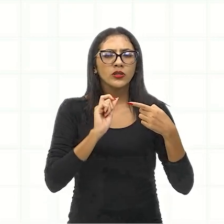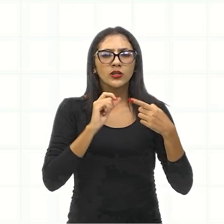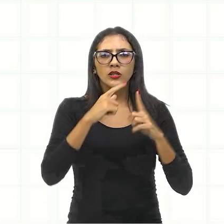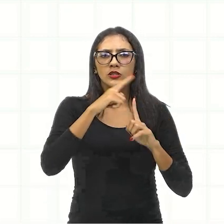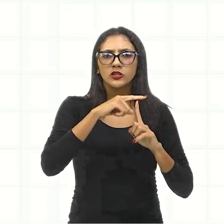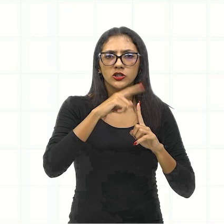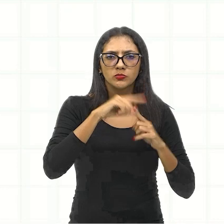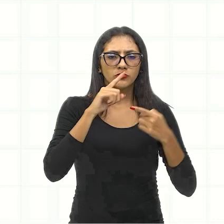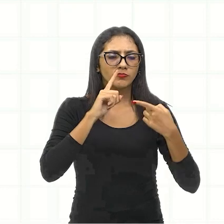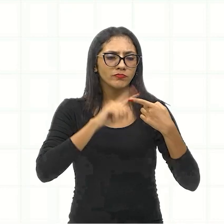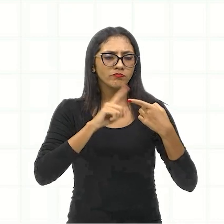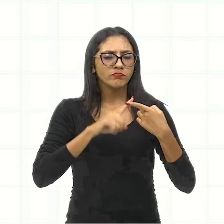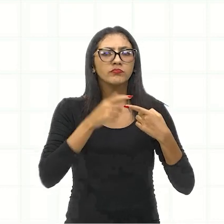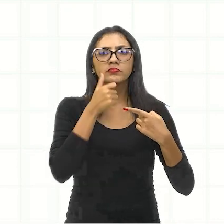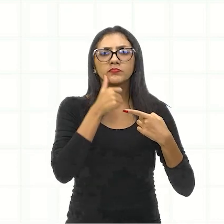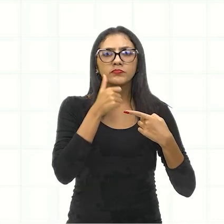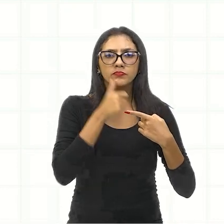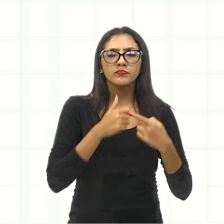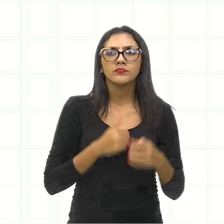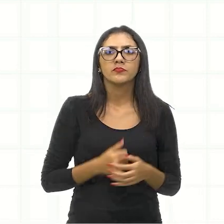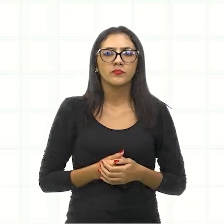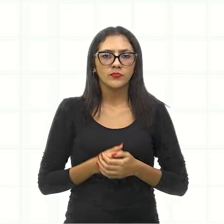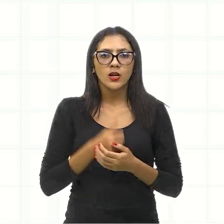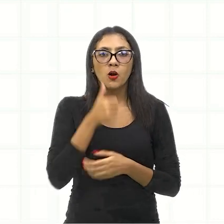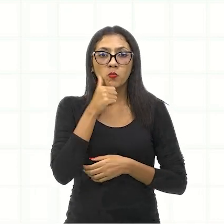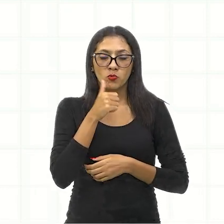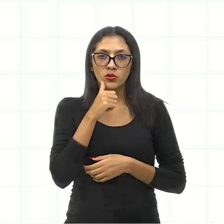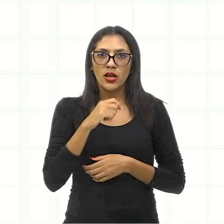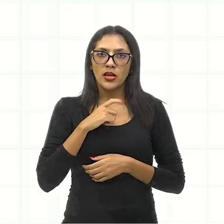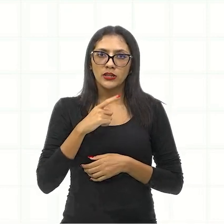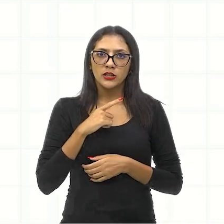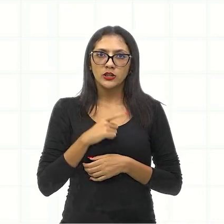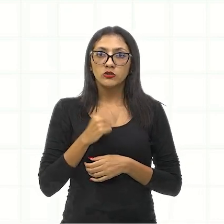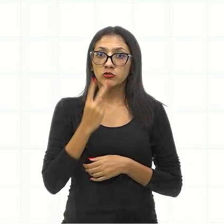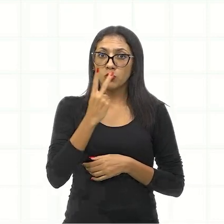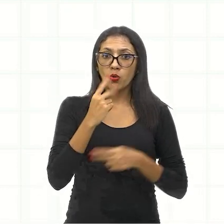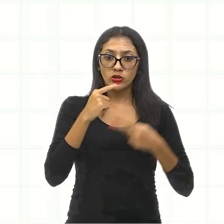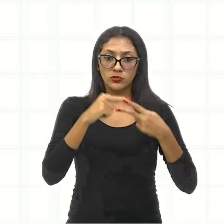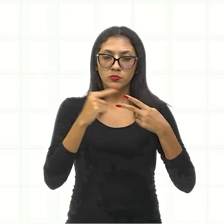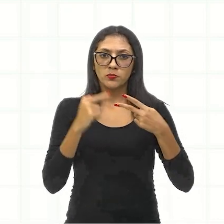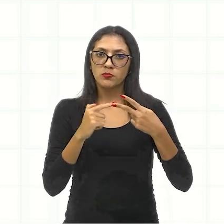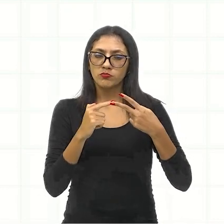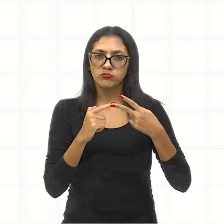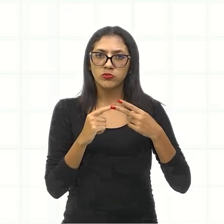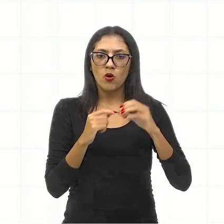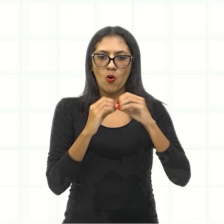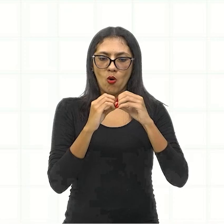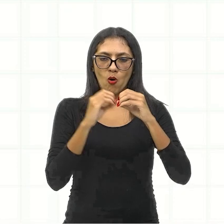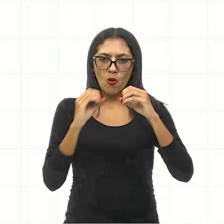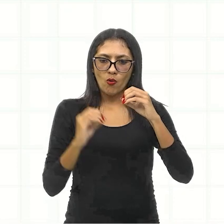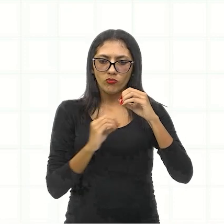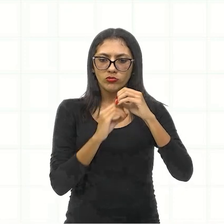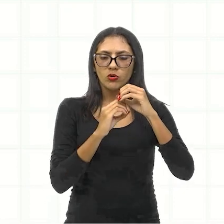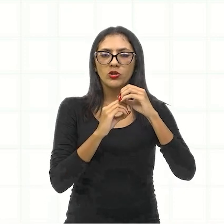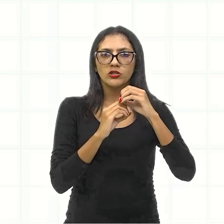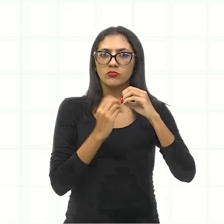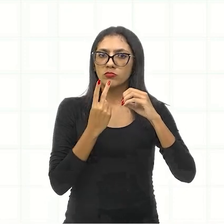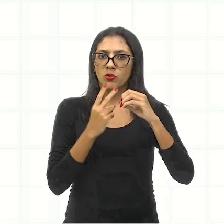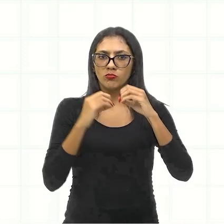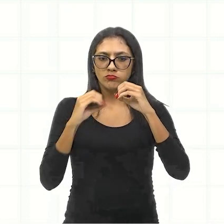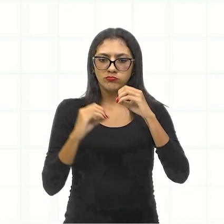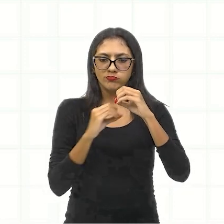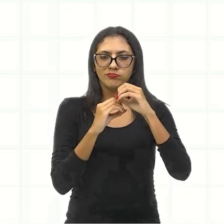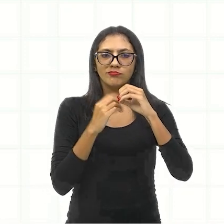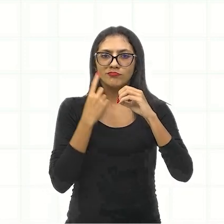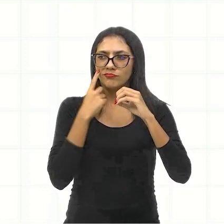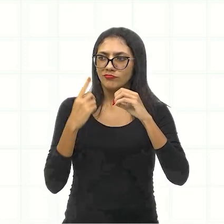caso, quando a mulher aí libera, né, 2 óvulos, olha só, temos aqui nessa parte da nossa imagem, temos aqui os 2